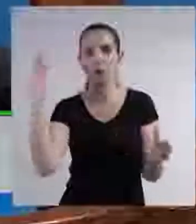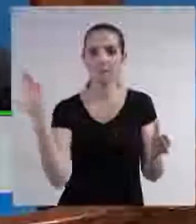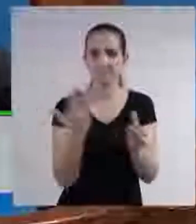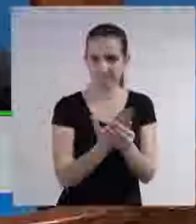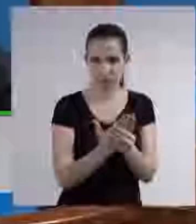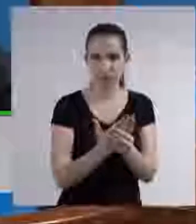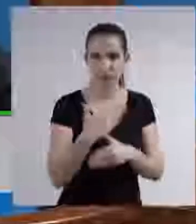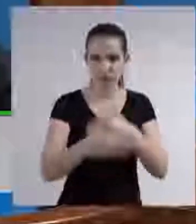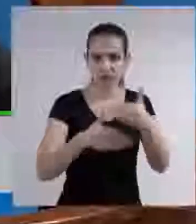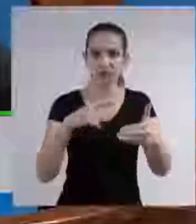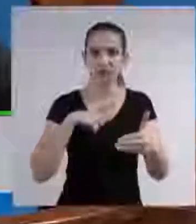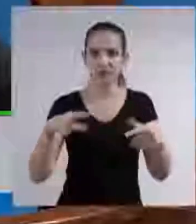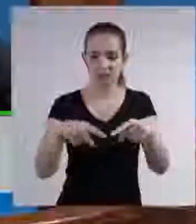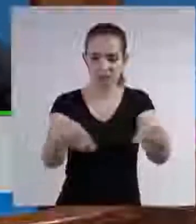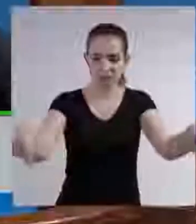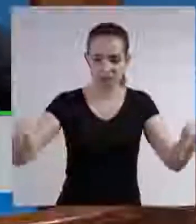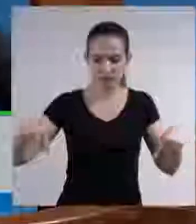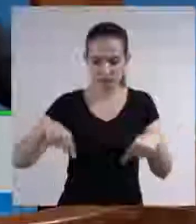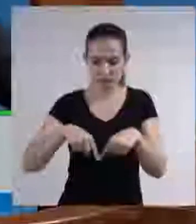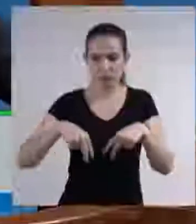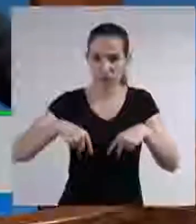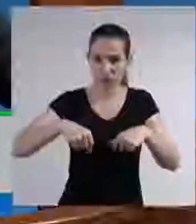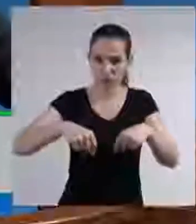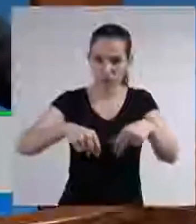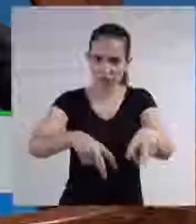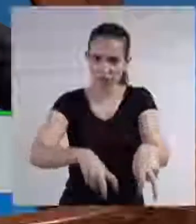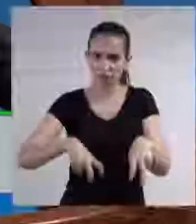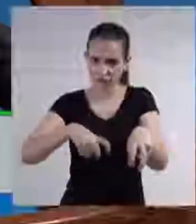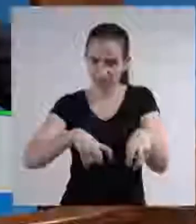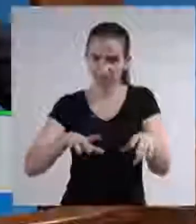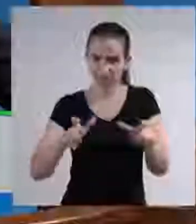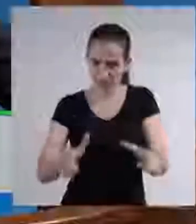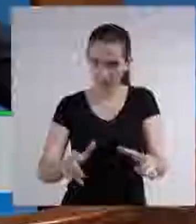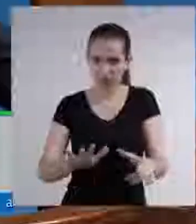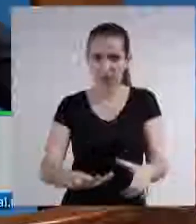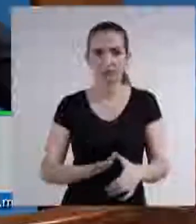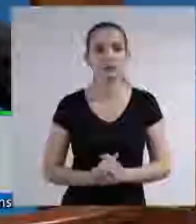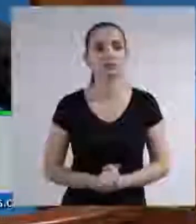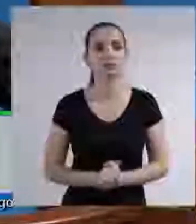processo de demarcação daquela área e